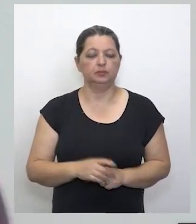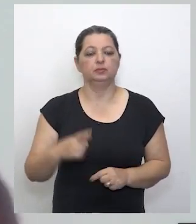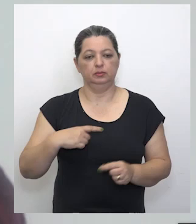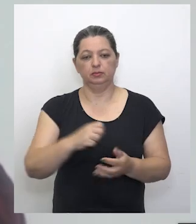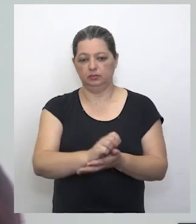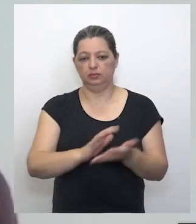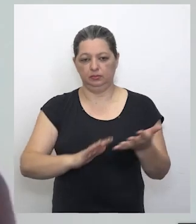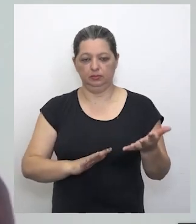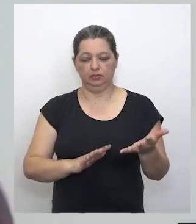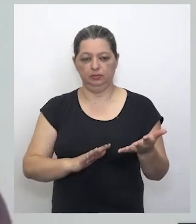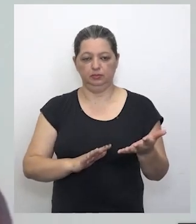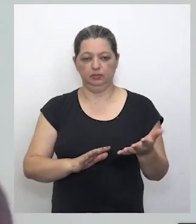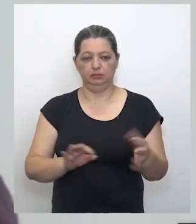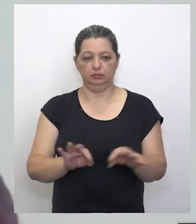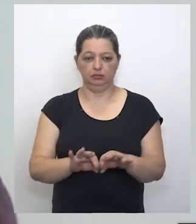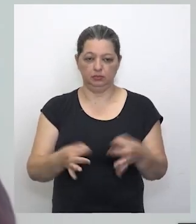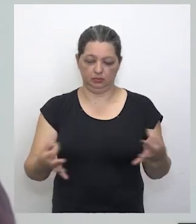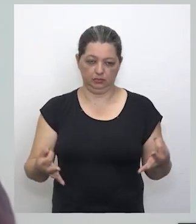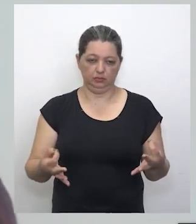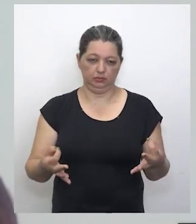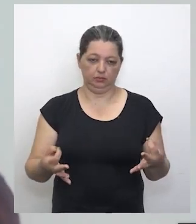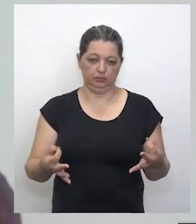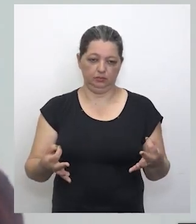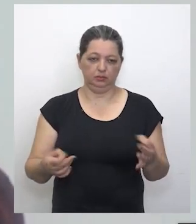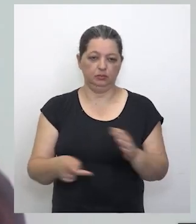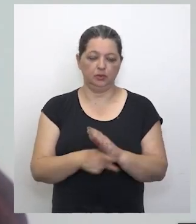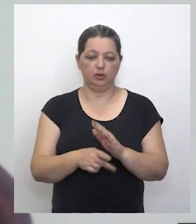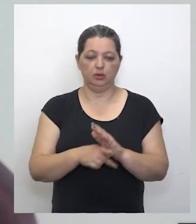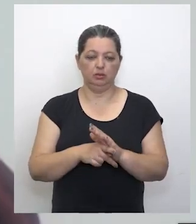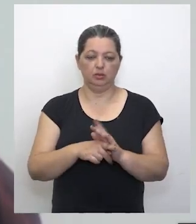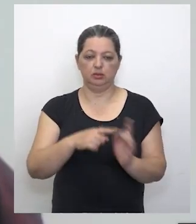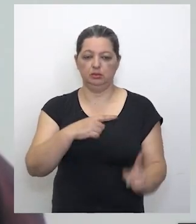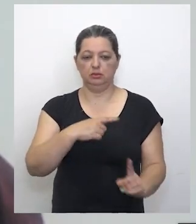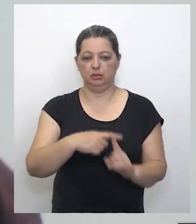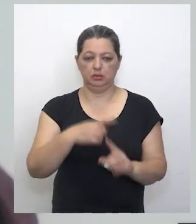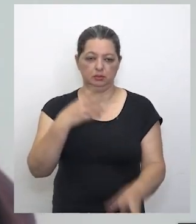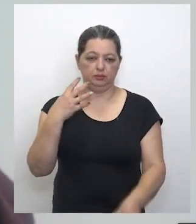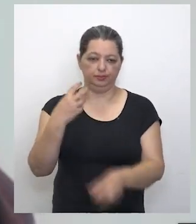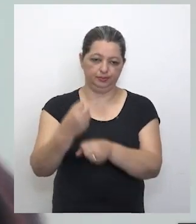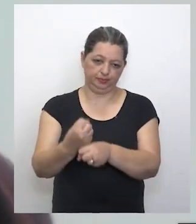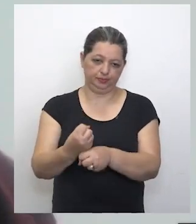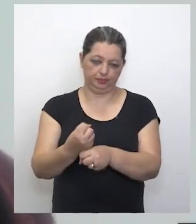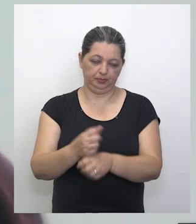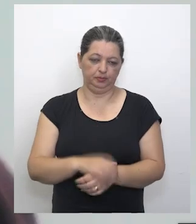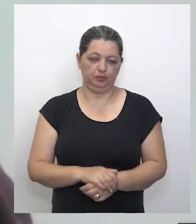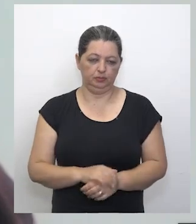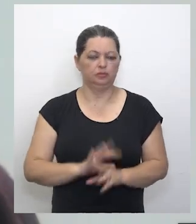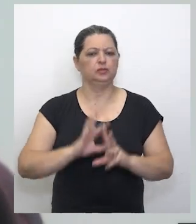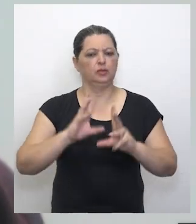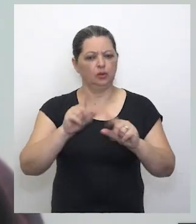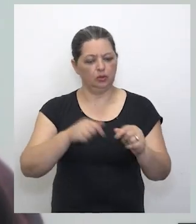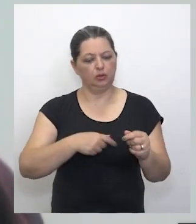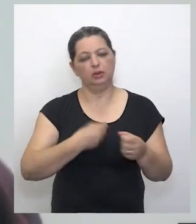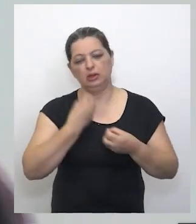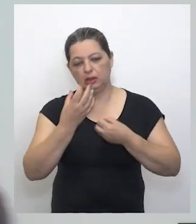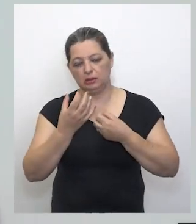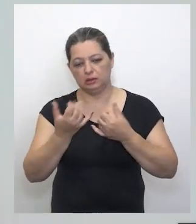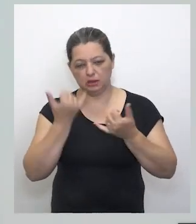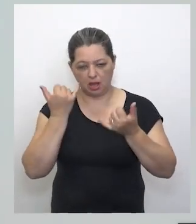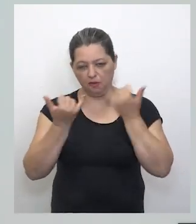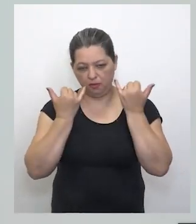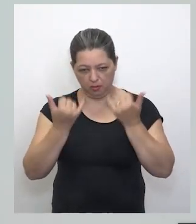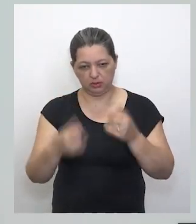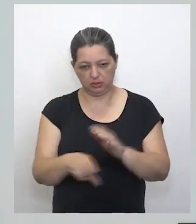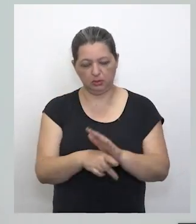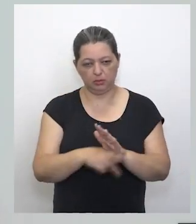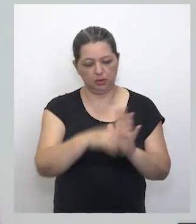atividade simples aí de adição a ser feita pelas crianças, né? Utilizando todos os dados dessa tabela. No item